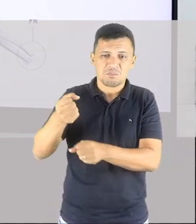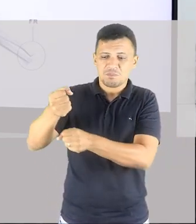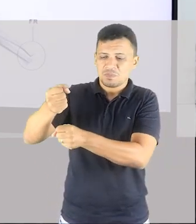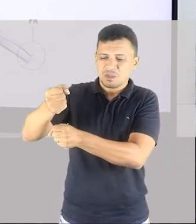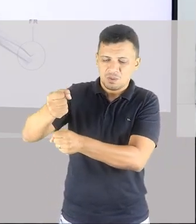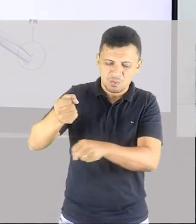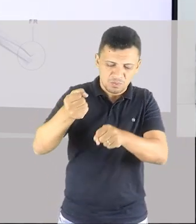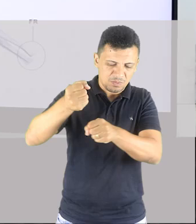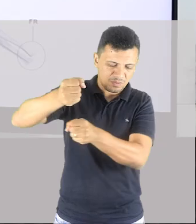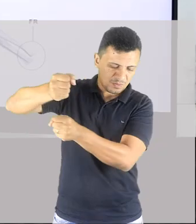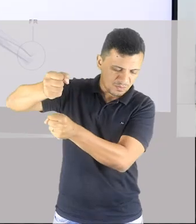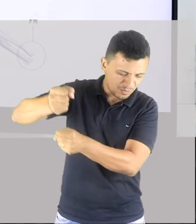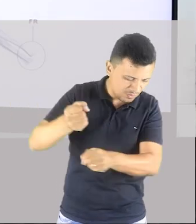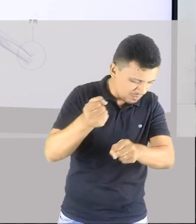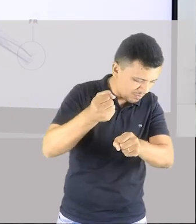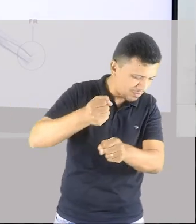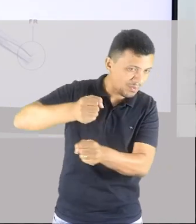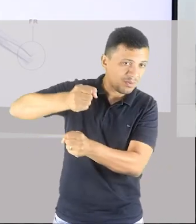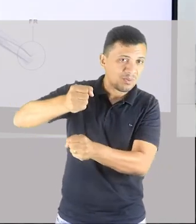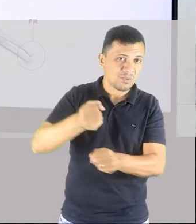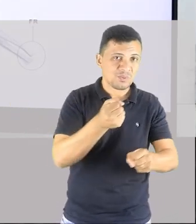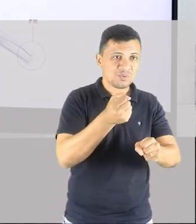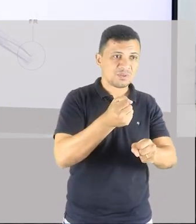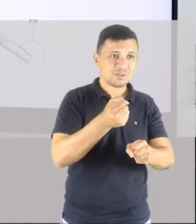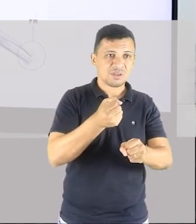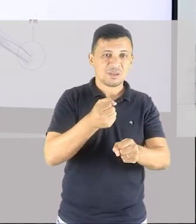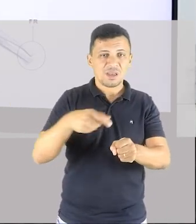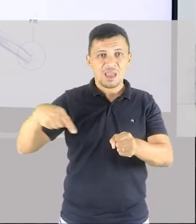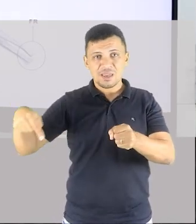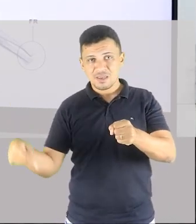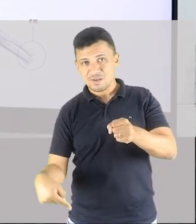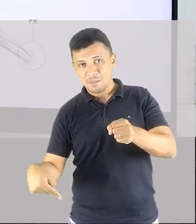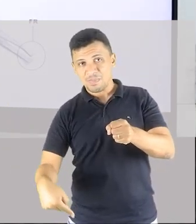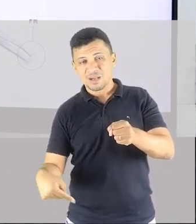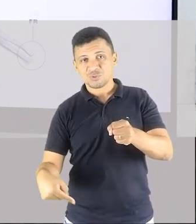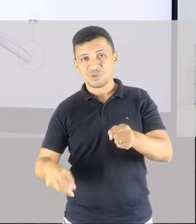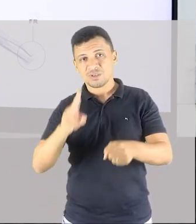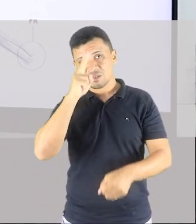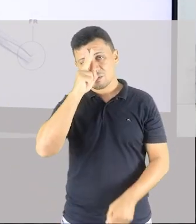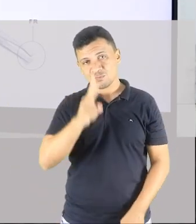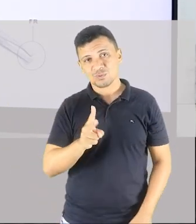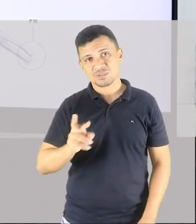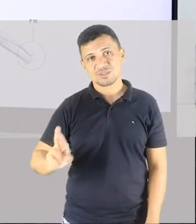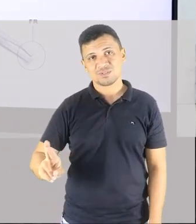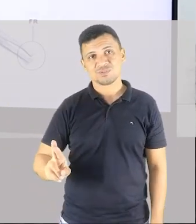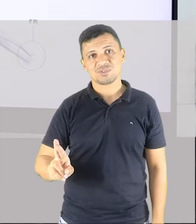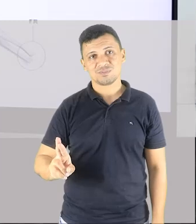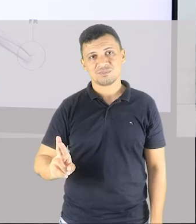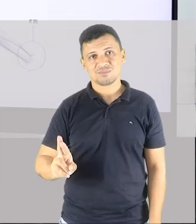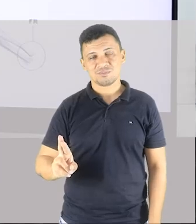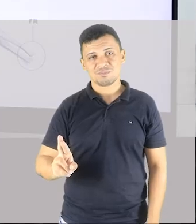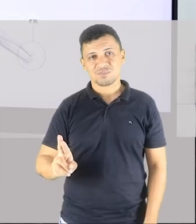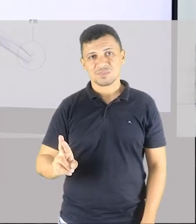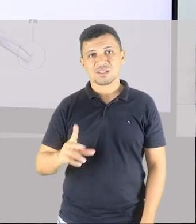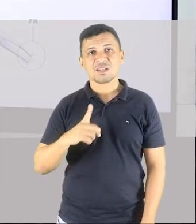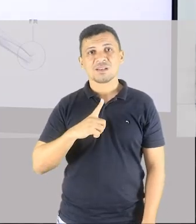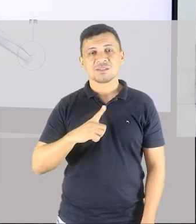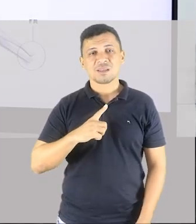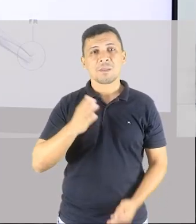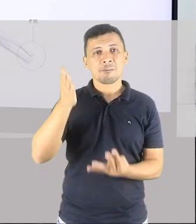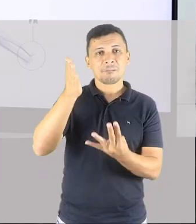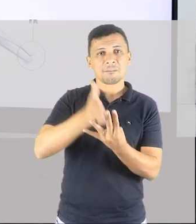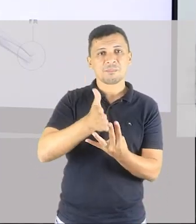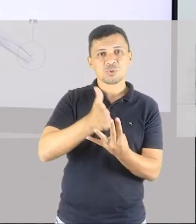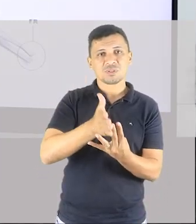aqui, ó. Então apoio, força potente e lá no chão a força resistente. Tá? Então ela é